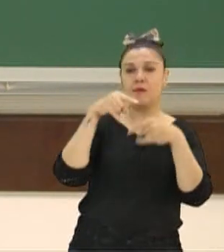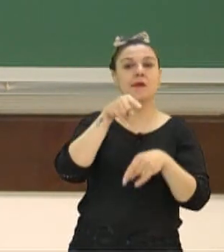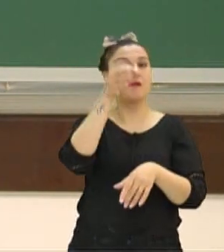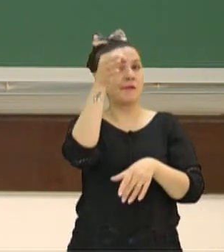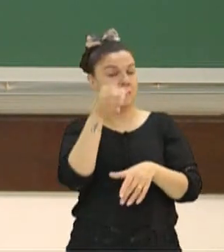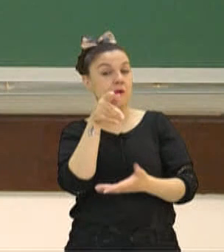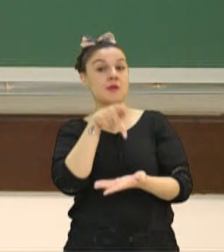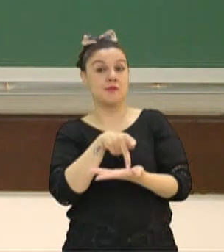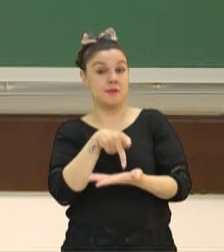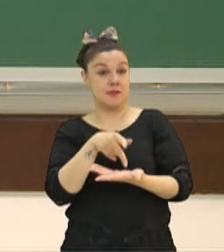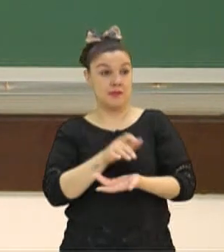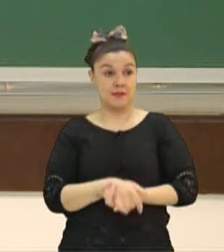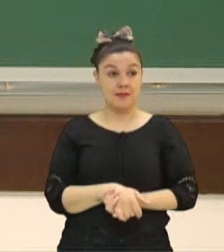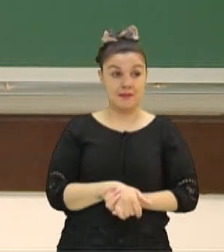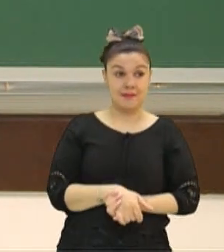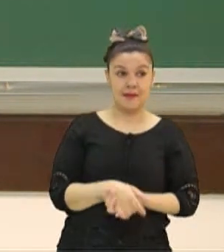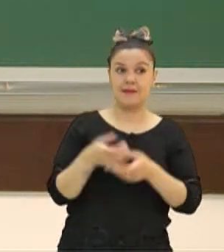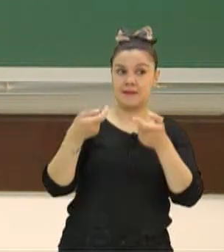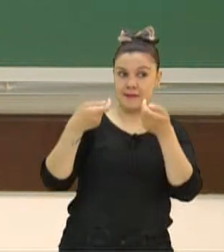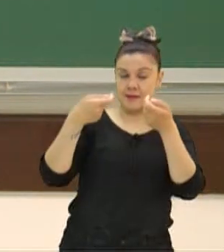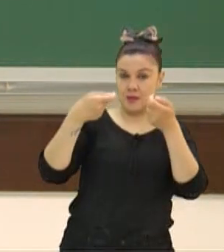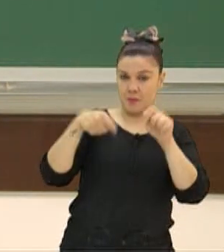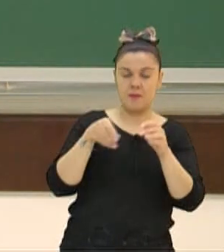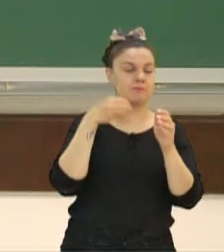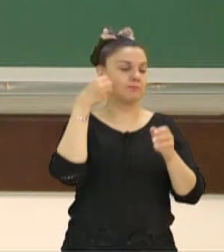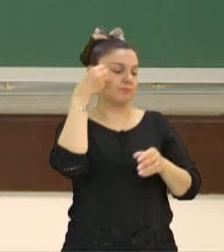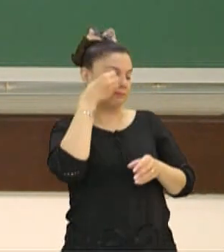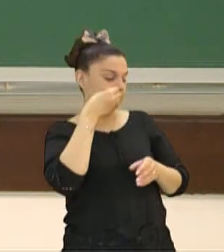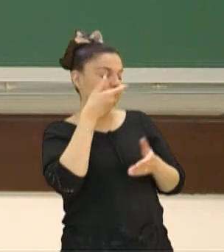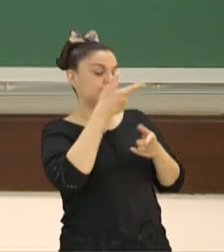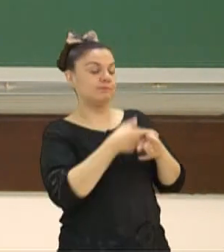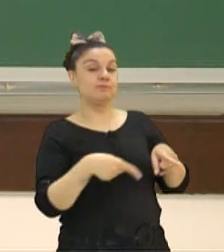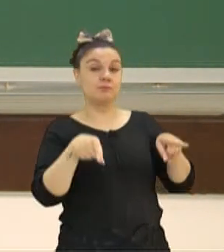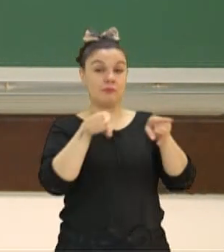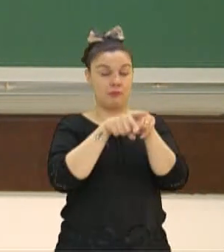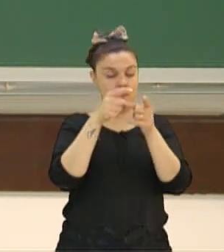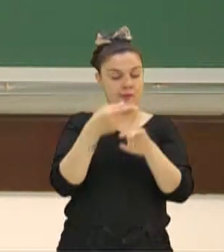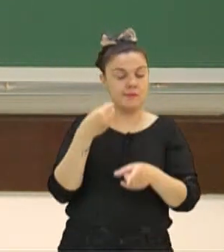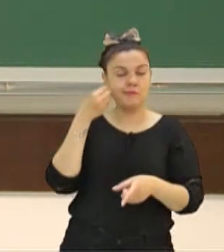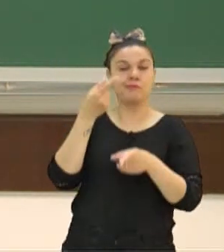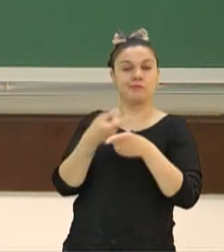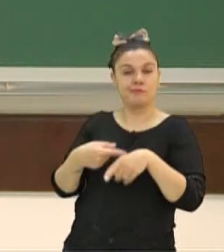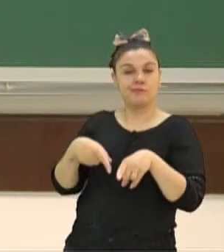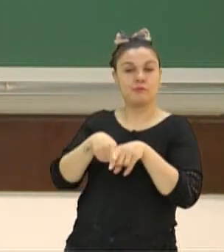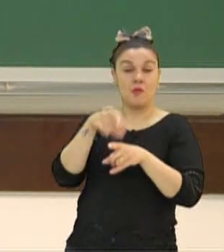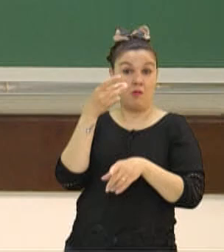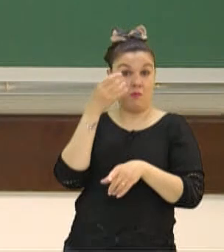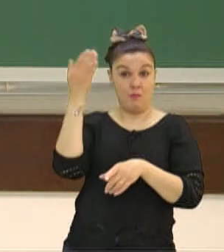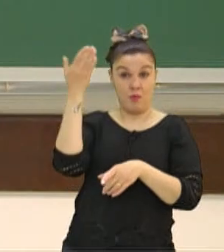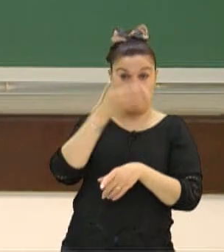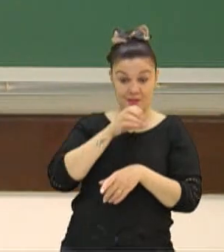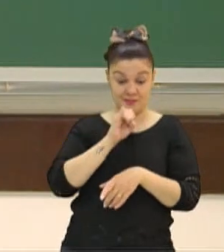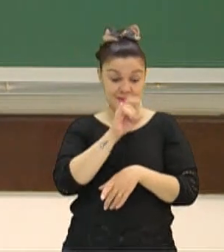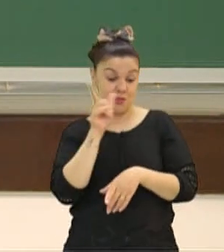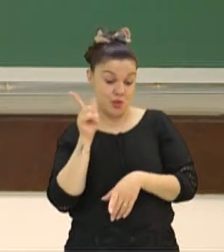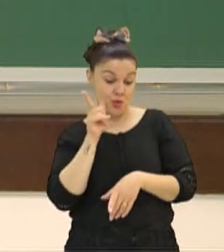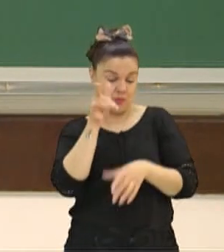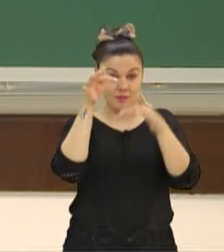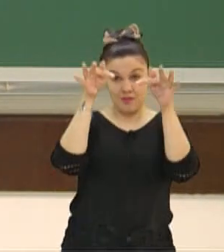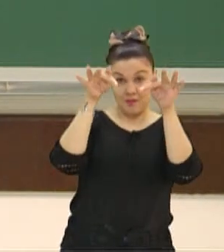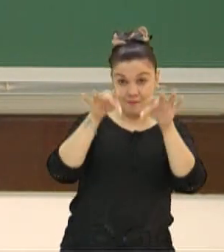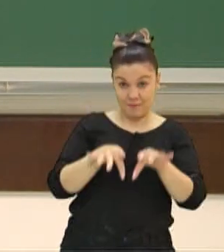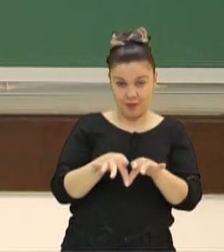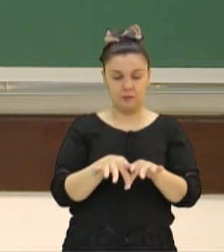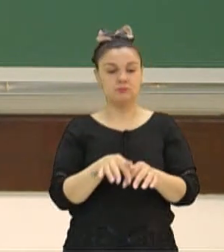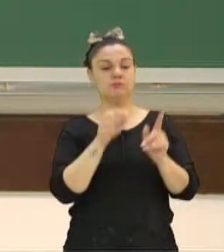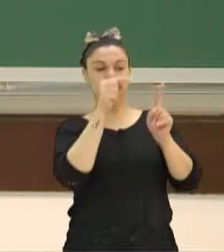aquilo vai ser verdade. Ele vai precisar realizar experimentos para comprovar aquilo. E aí, se ele conseguir chegar